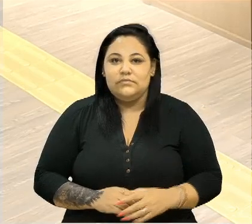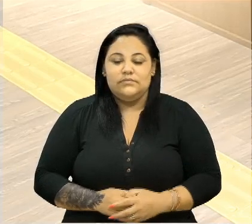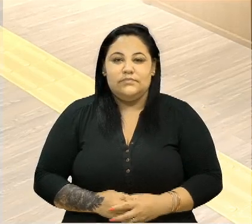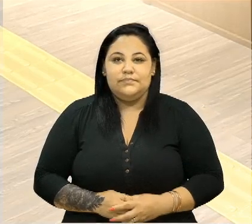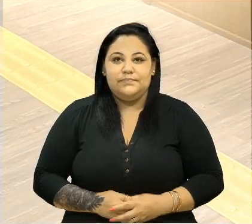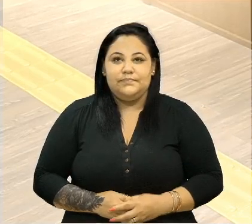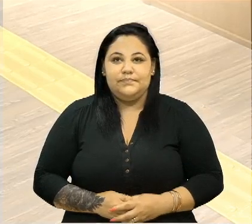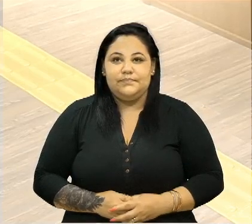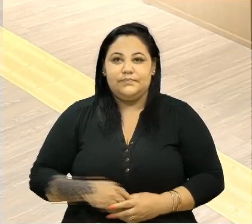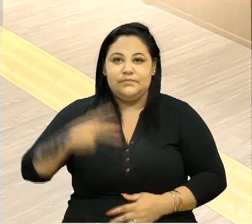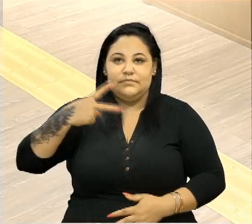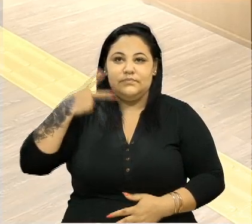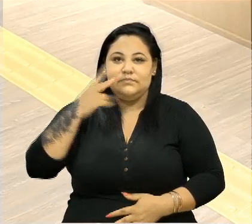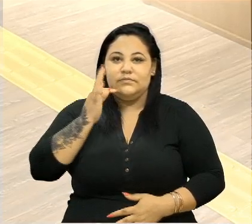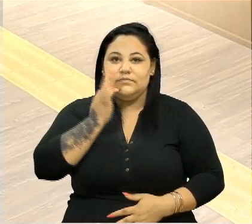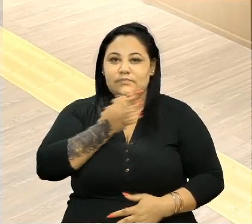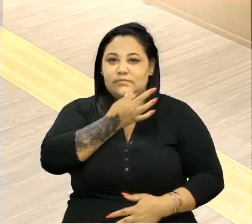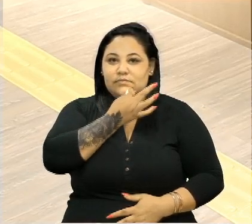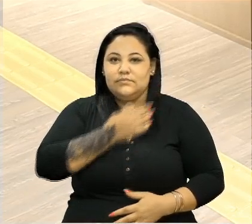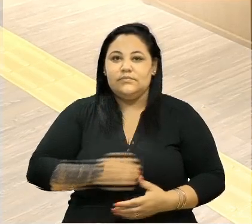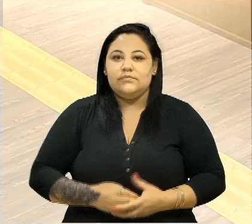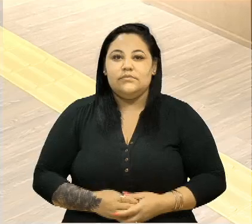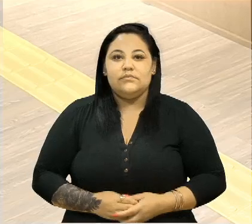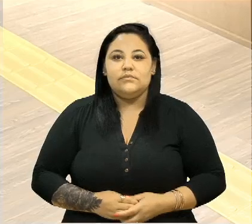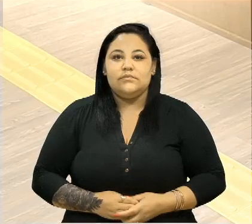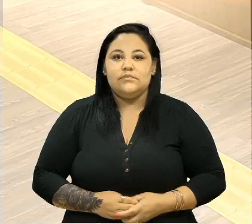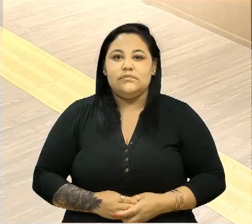Vereadora Tatiane Frisso na tribuna.